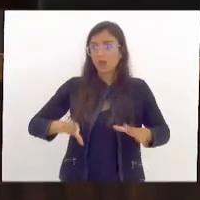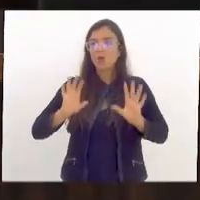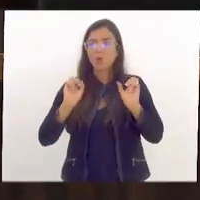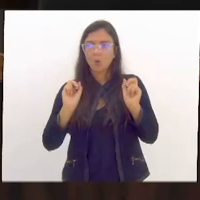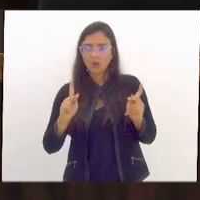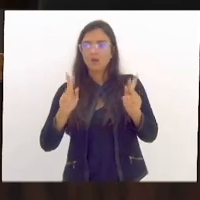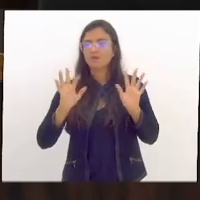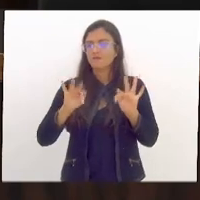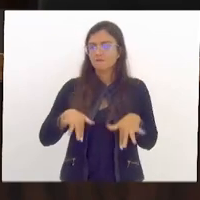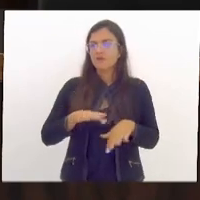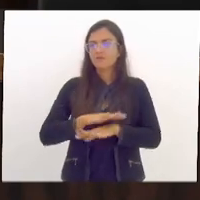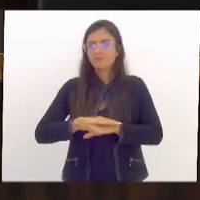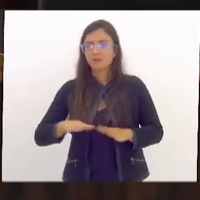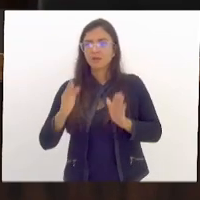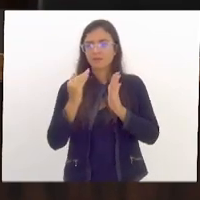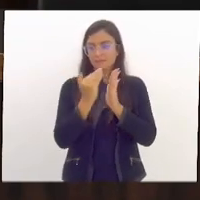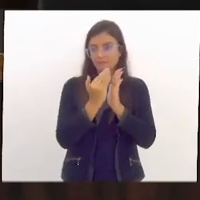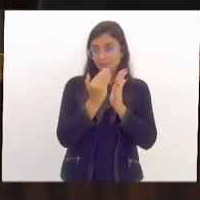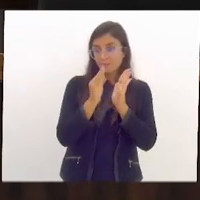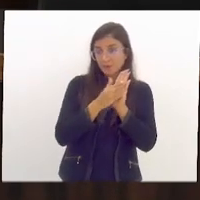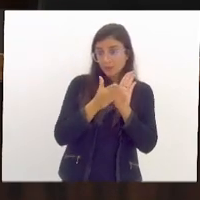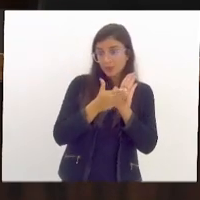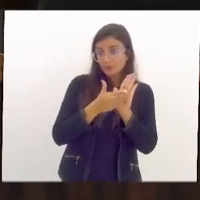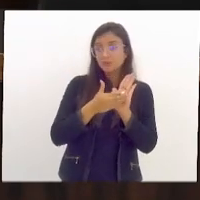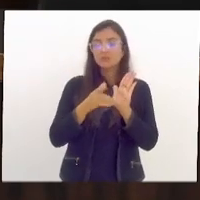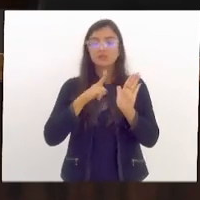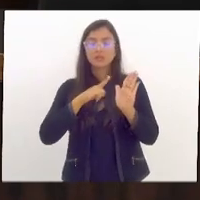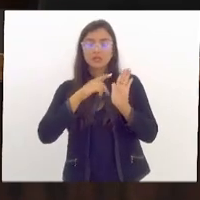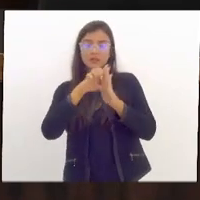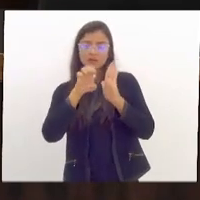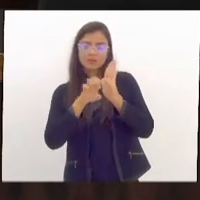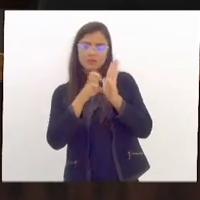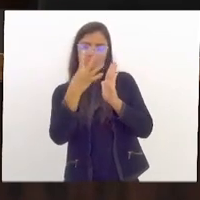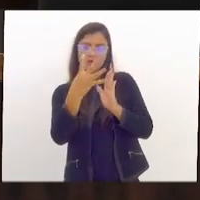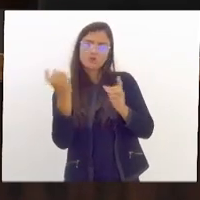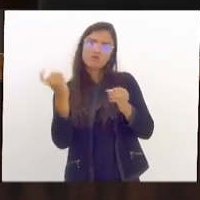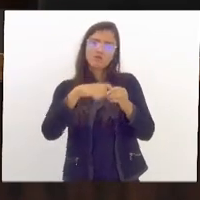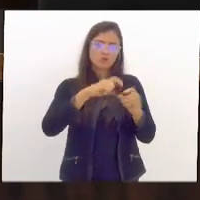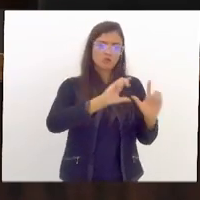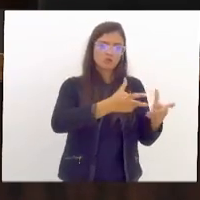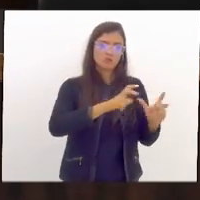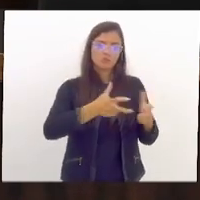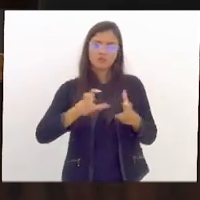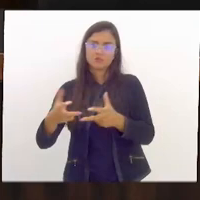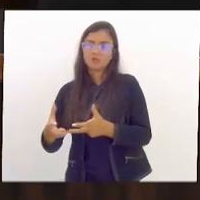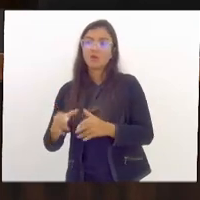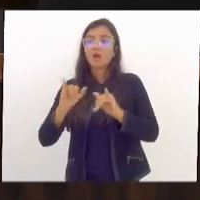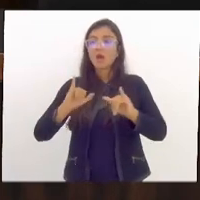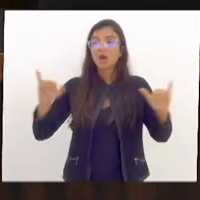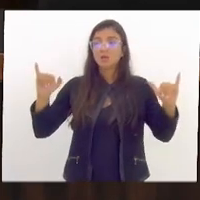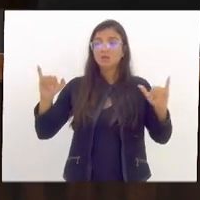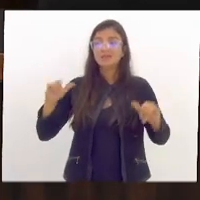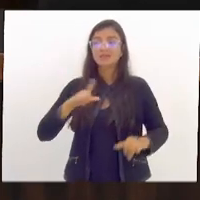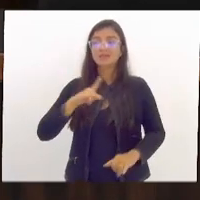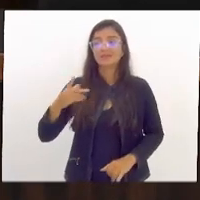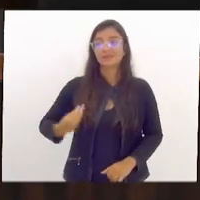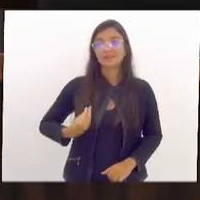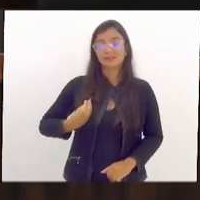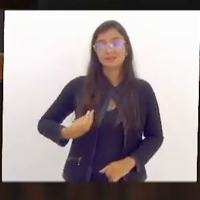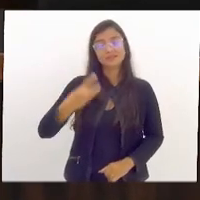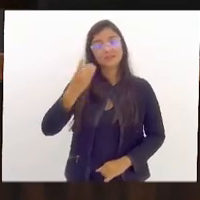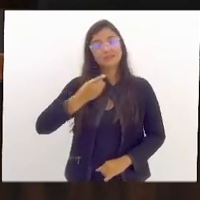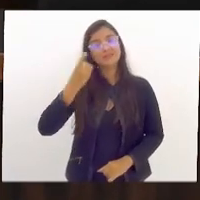discussão, o presidente de proposta recebeu 4 emendas e retorna às comissões. Gostaria de anunciar a presença da